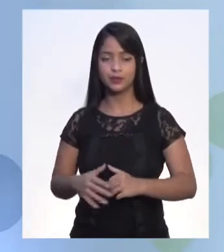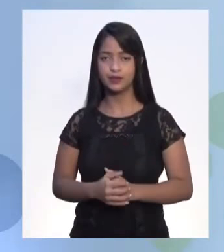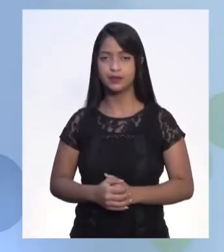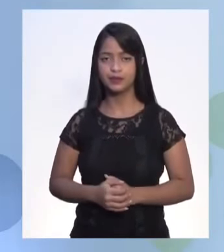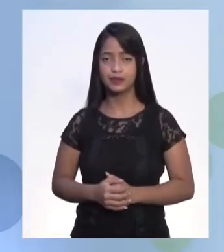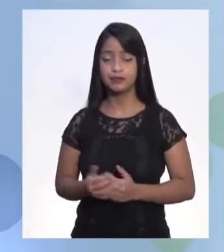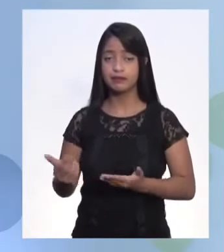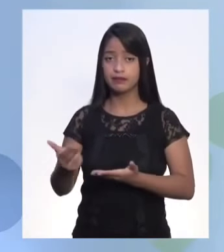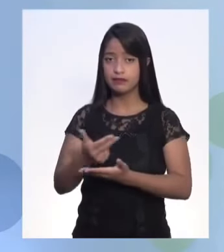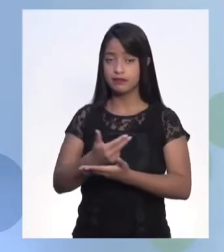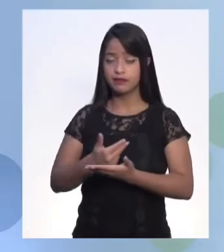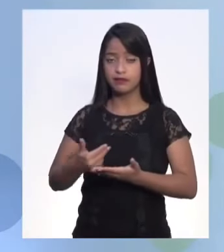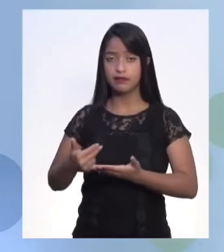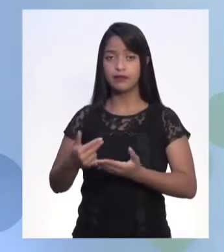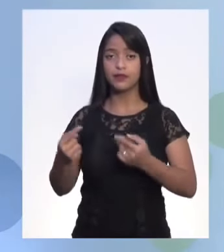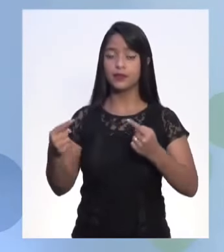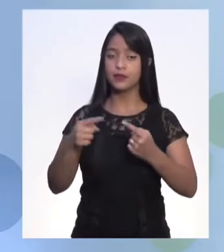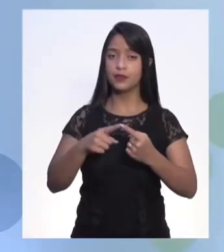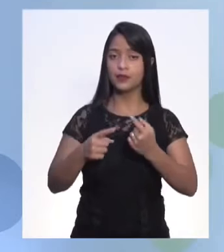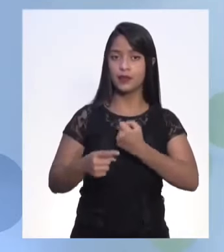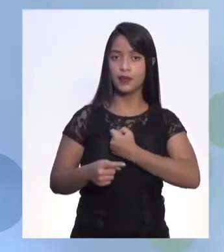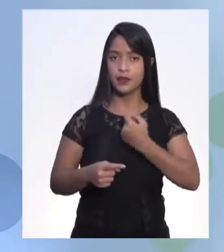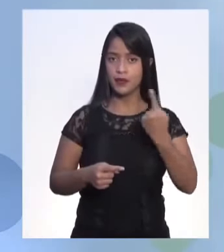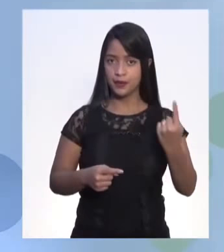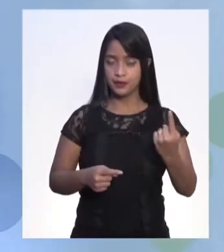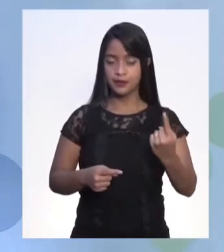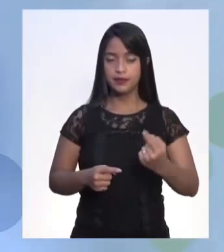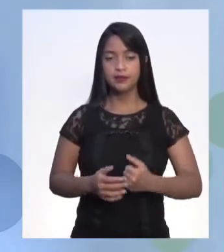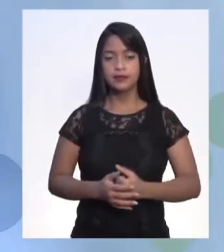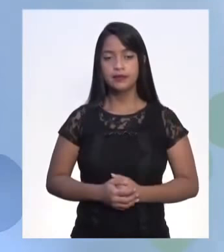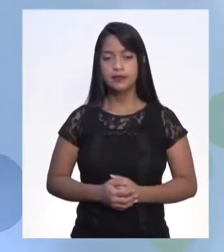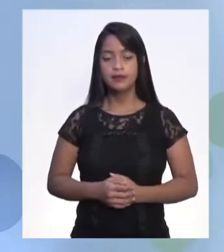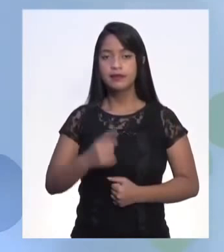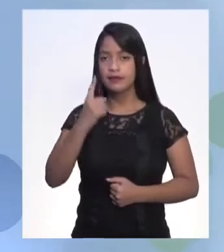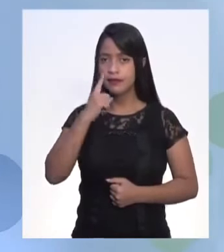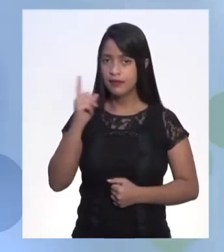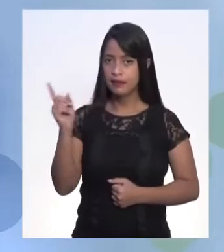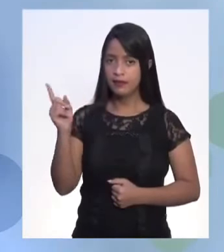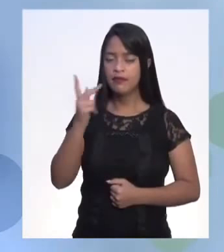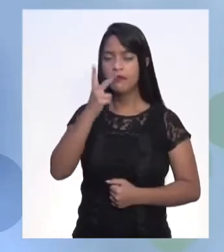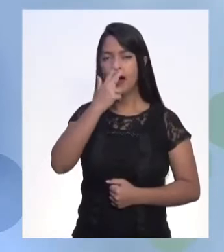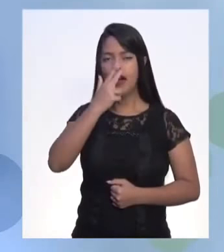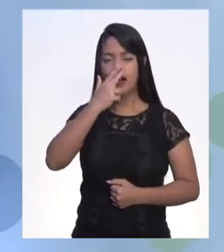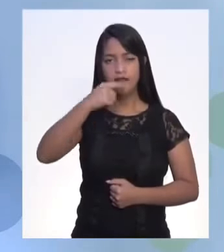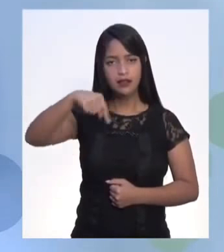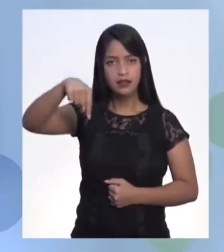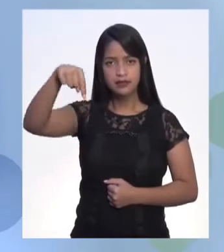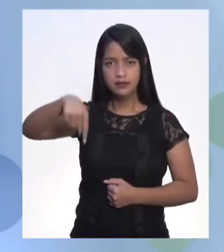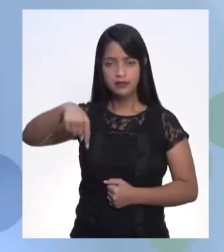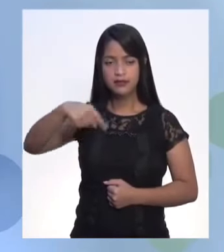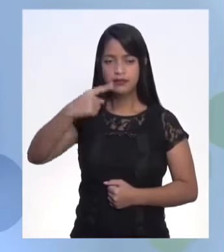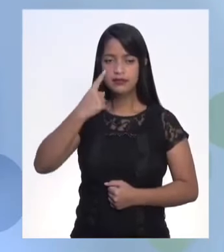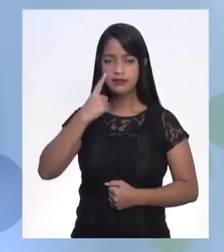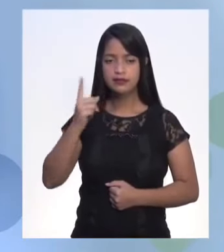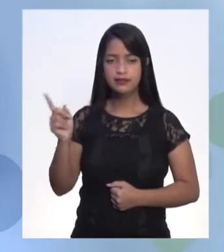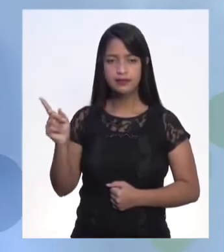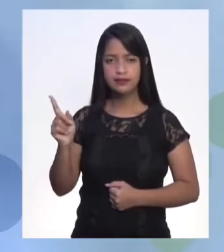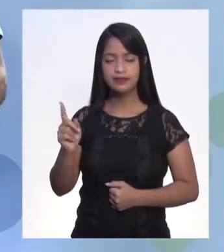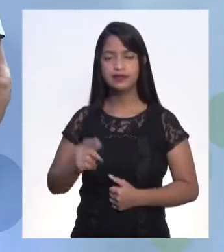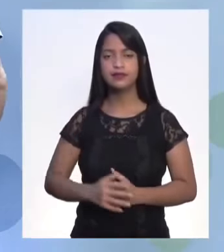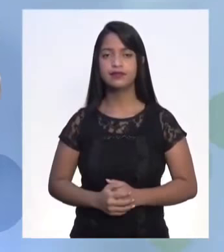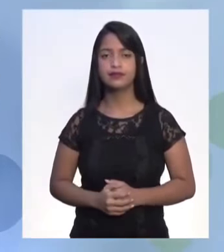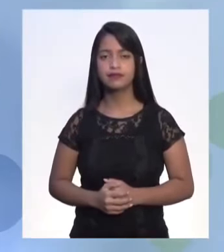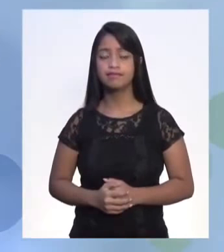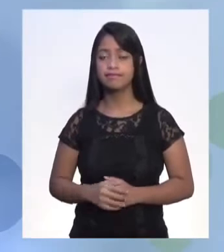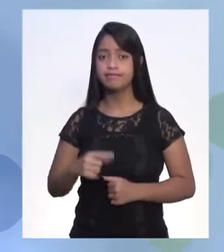para e aqui ó o número um ok essa seta para baixo e aí eu vou colocar um asterisco